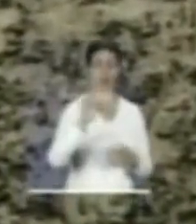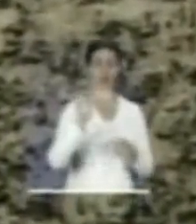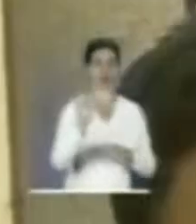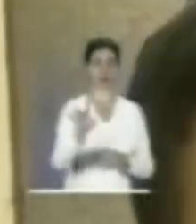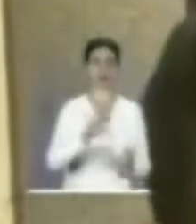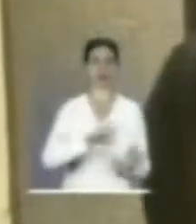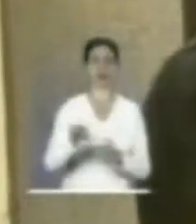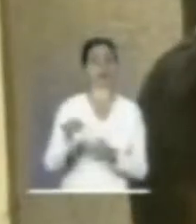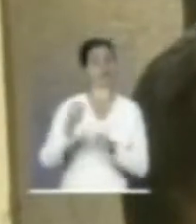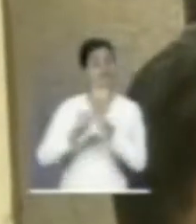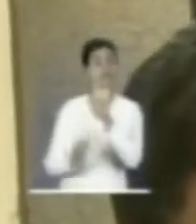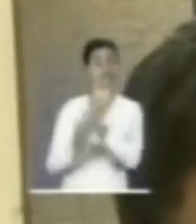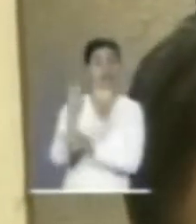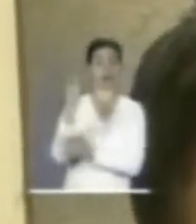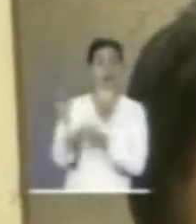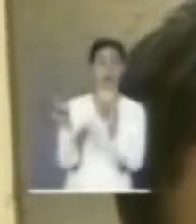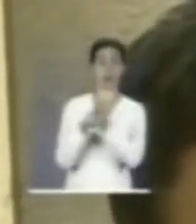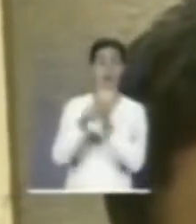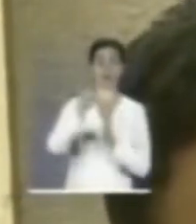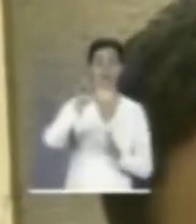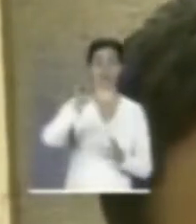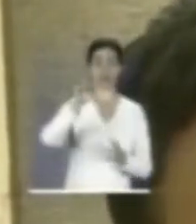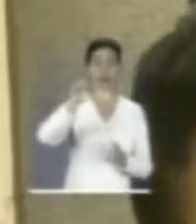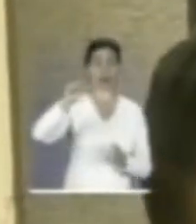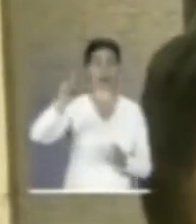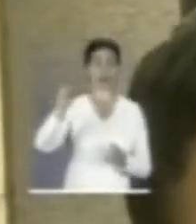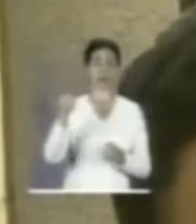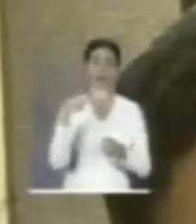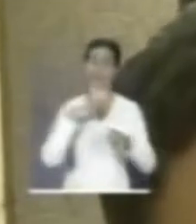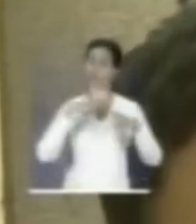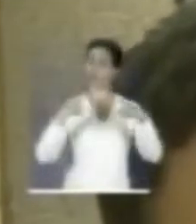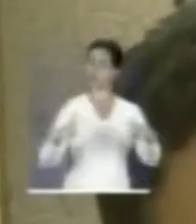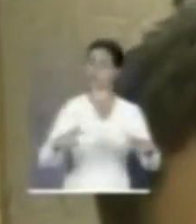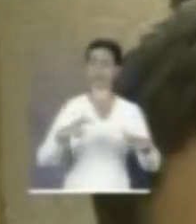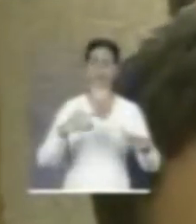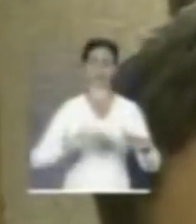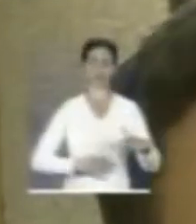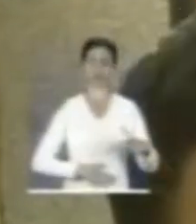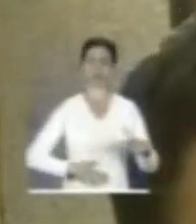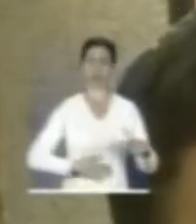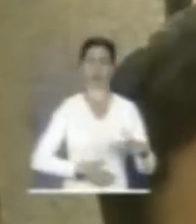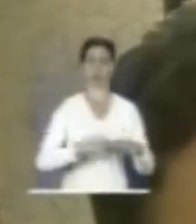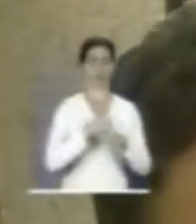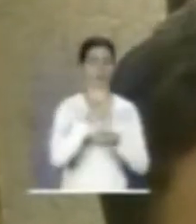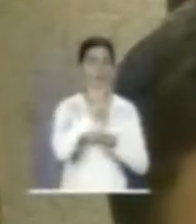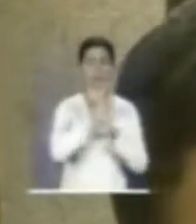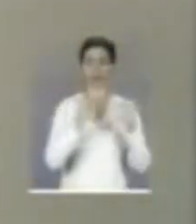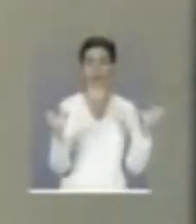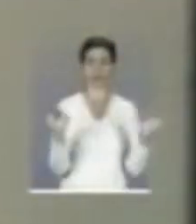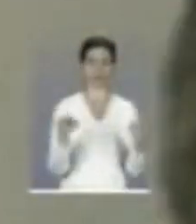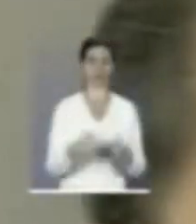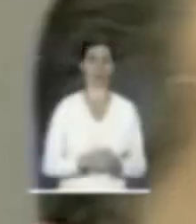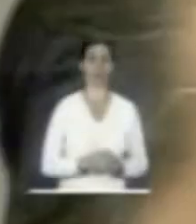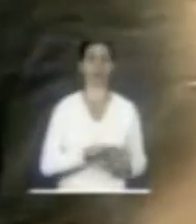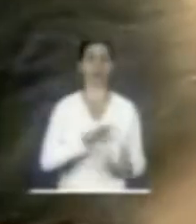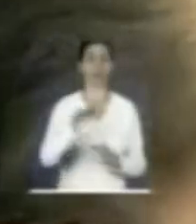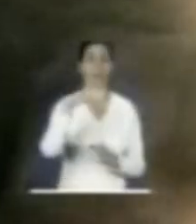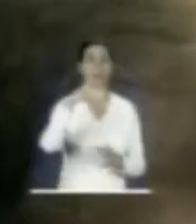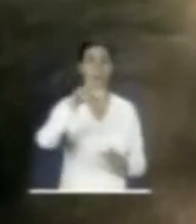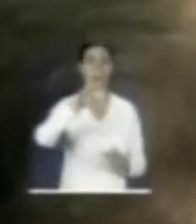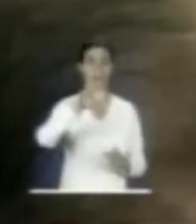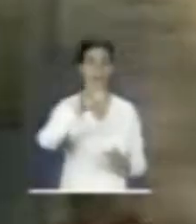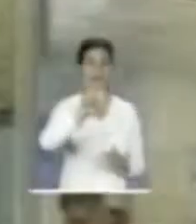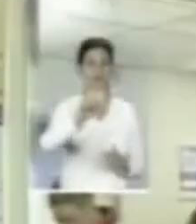um real. Quem fez o Bom Prato foi o Geraldo Alckmin e o Bom Prato é prato cheio. E barriga cheia também. Geraldo Alckmin